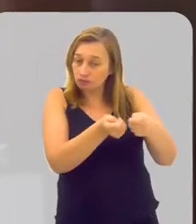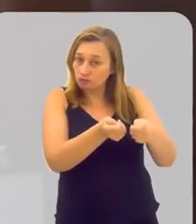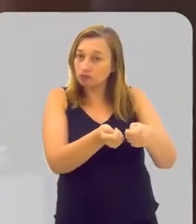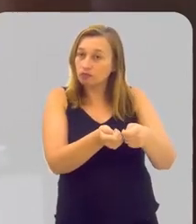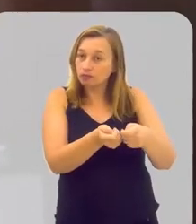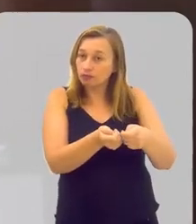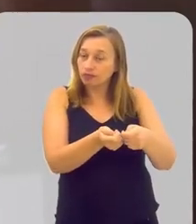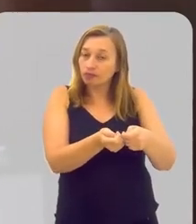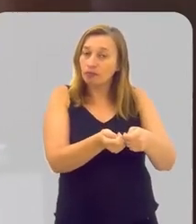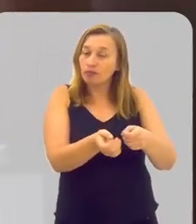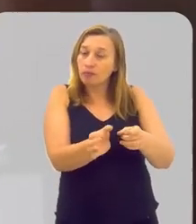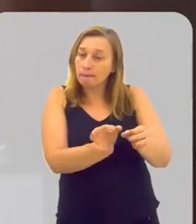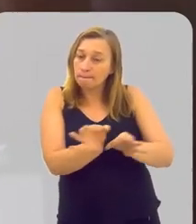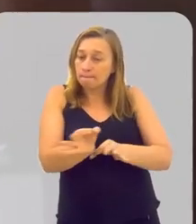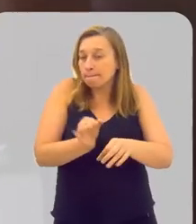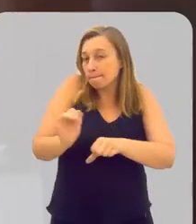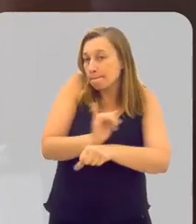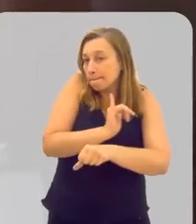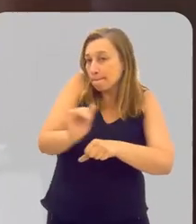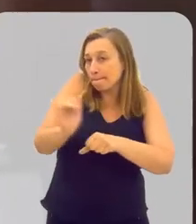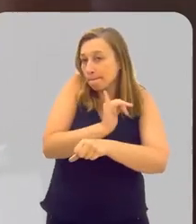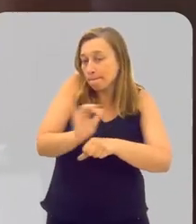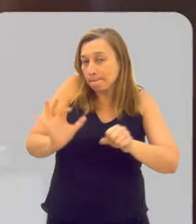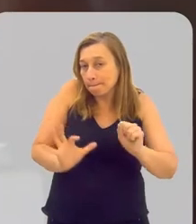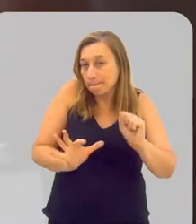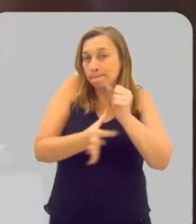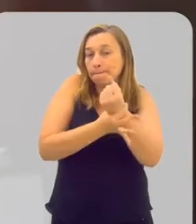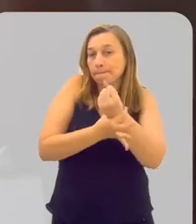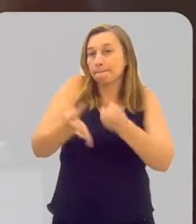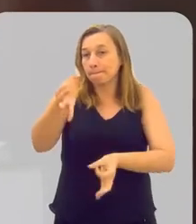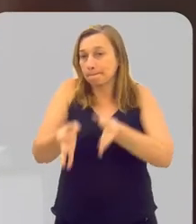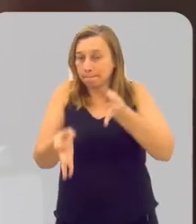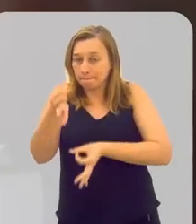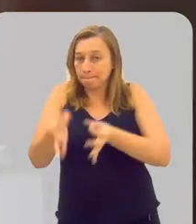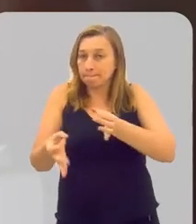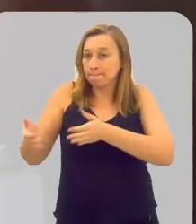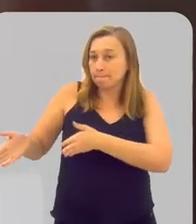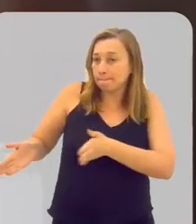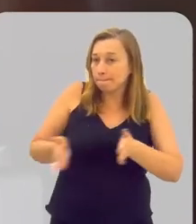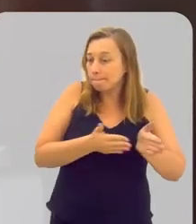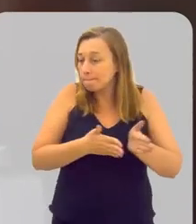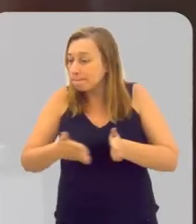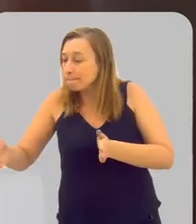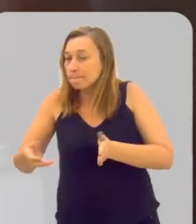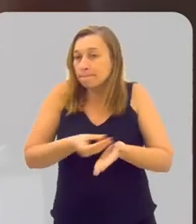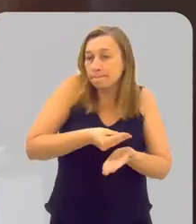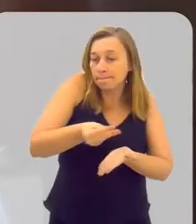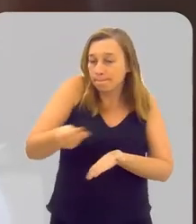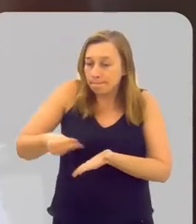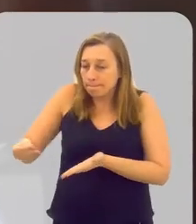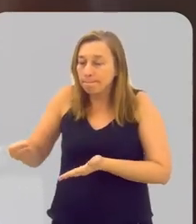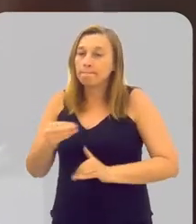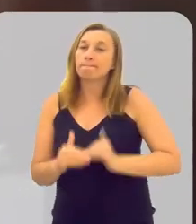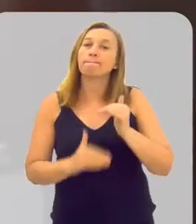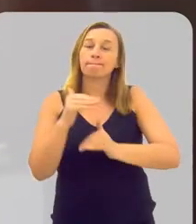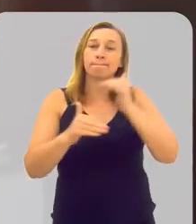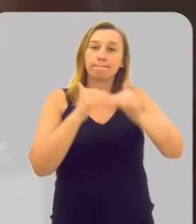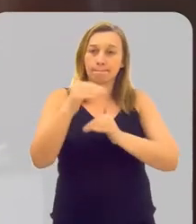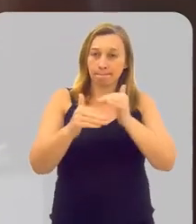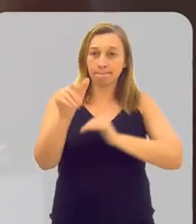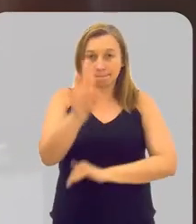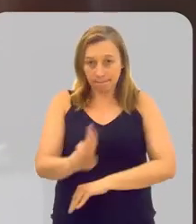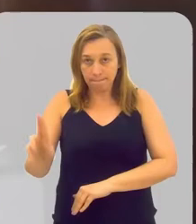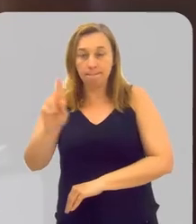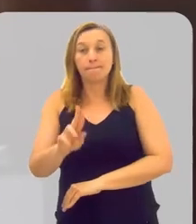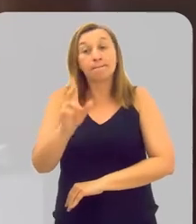arcabouço regulatório bem desenhado e segurança jurídica nesse processo de distribuição, no